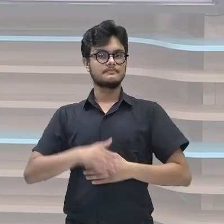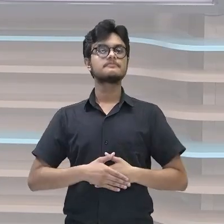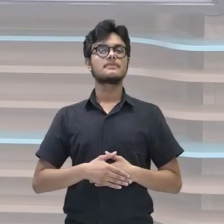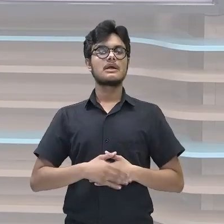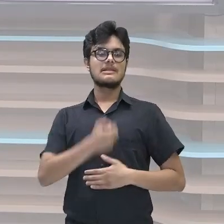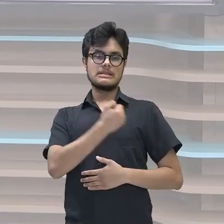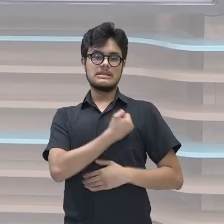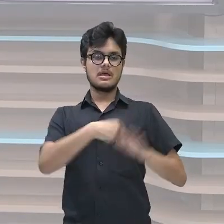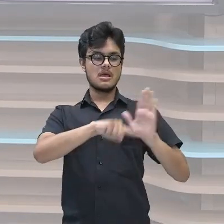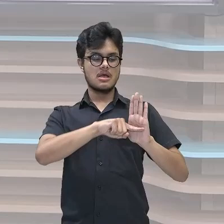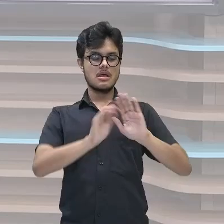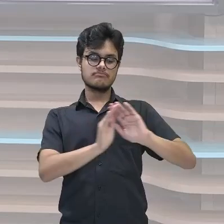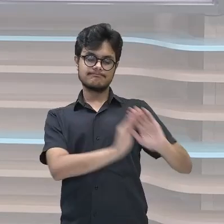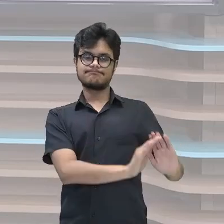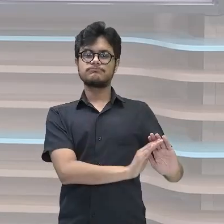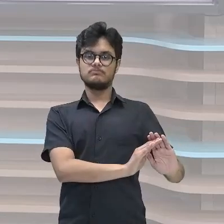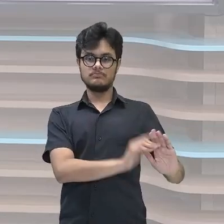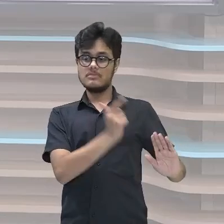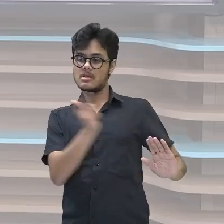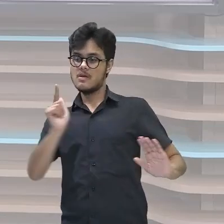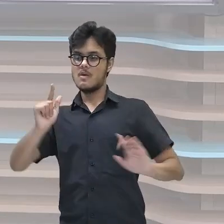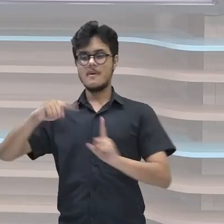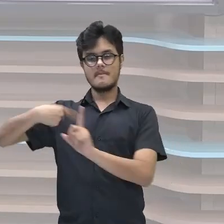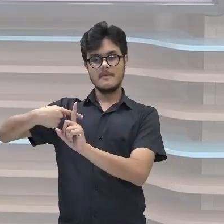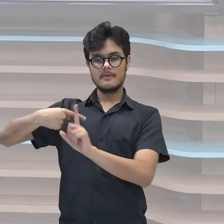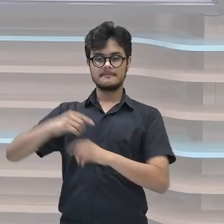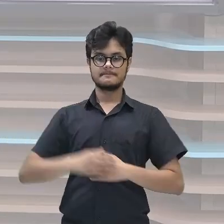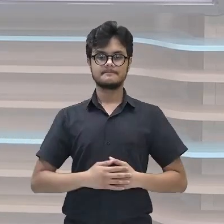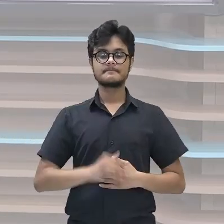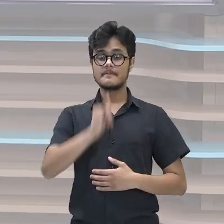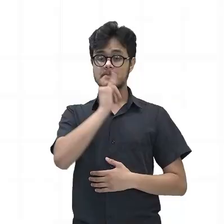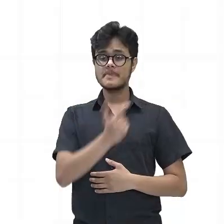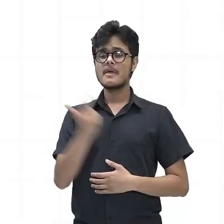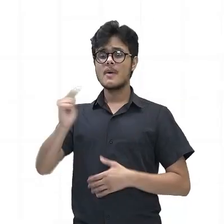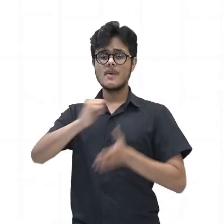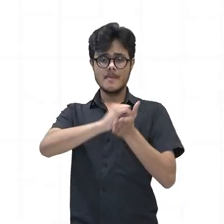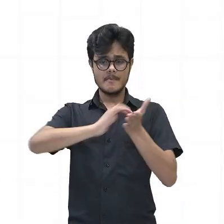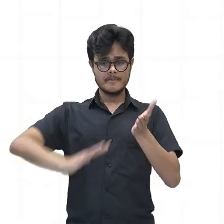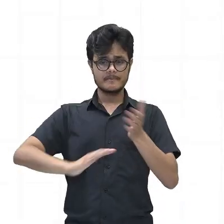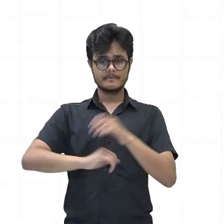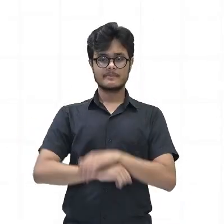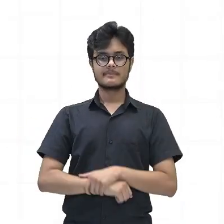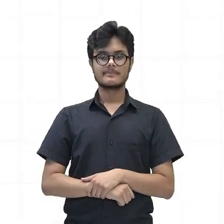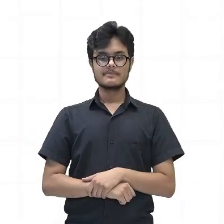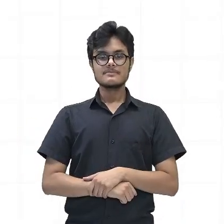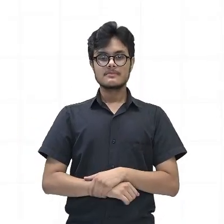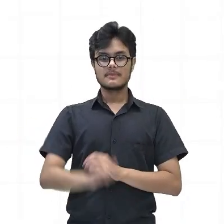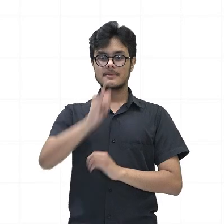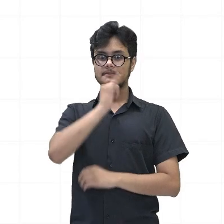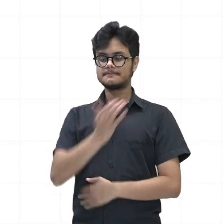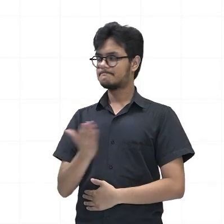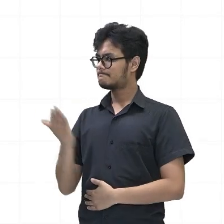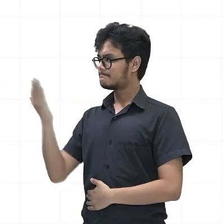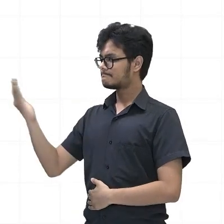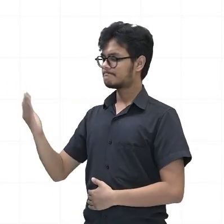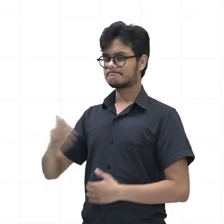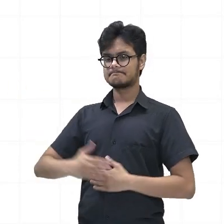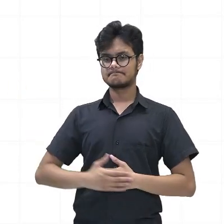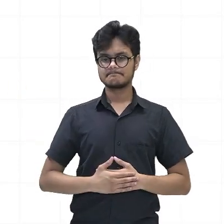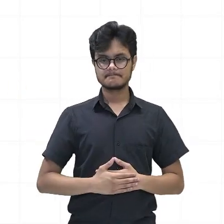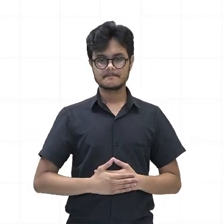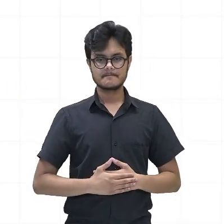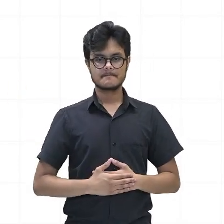número positivo, certo? Então, vamos ver aí uma segunda situação. A situação 2 também é